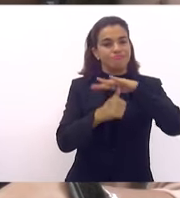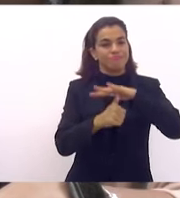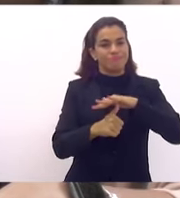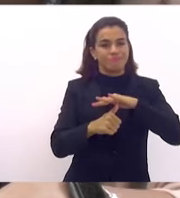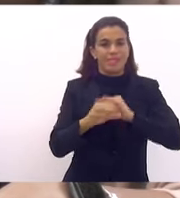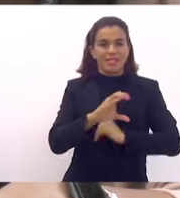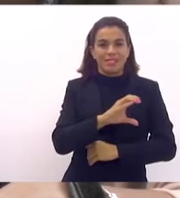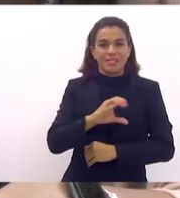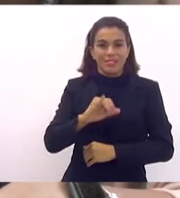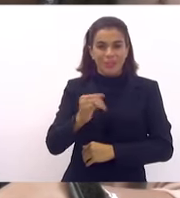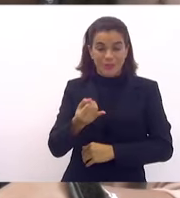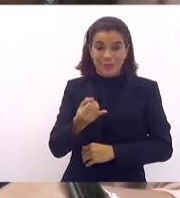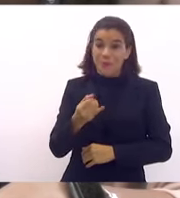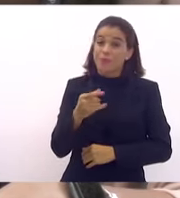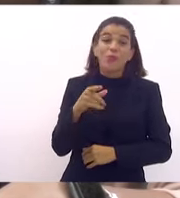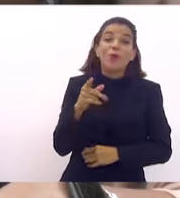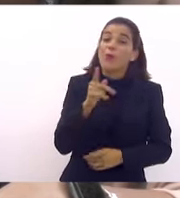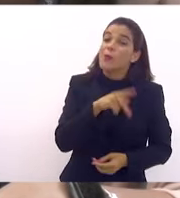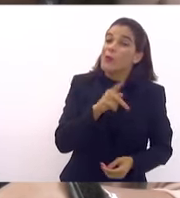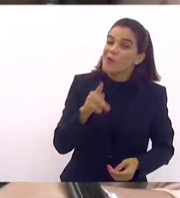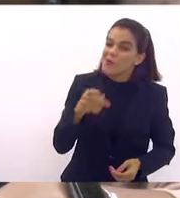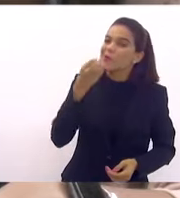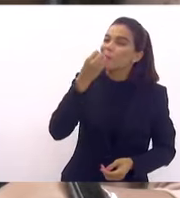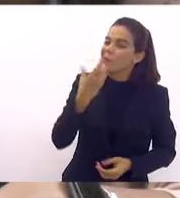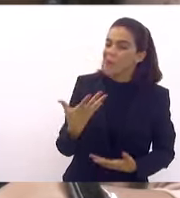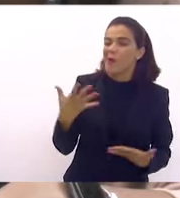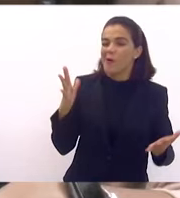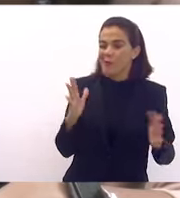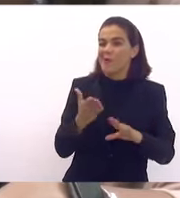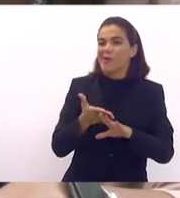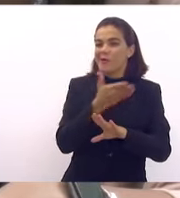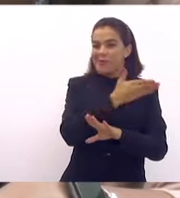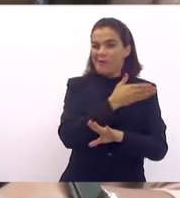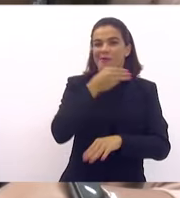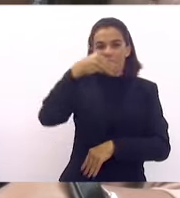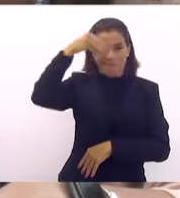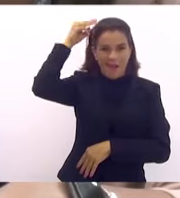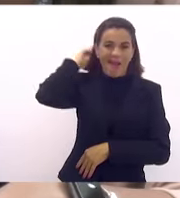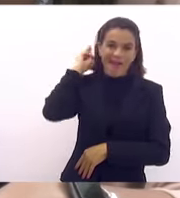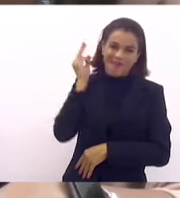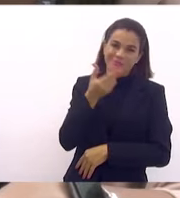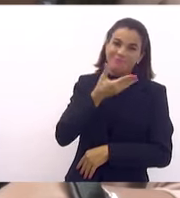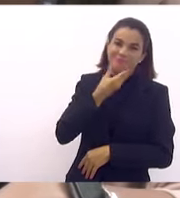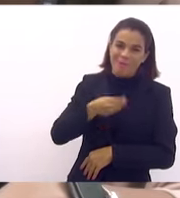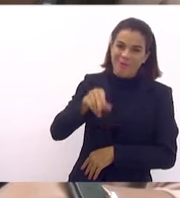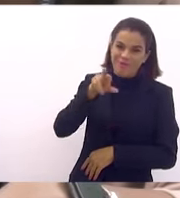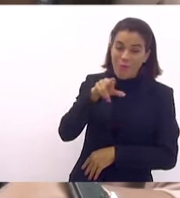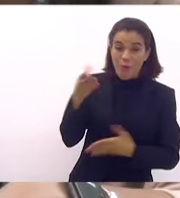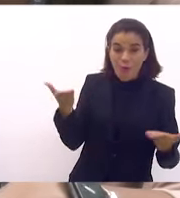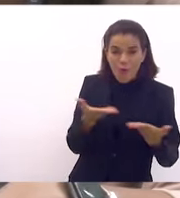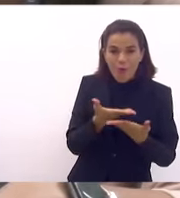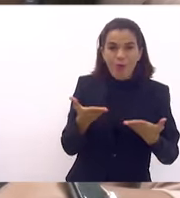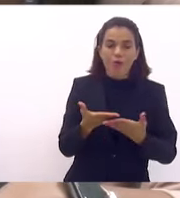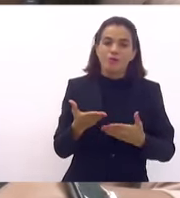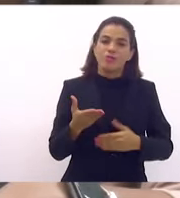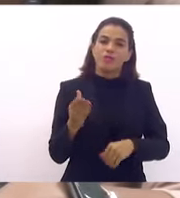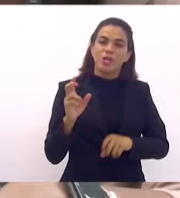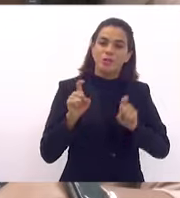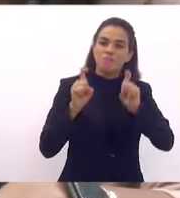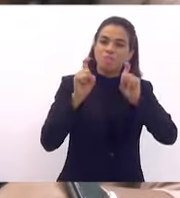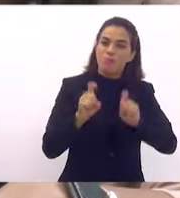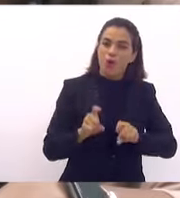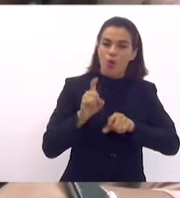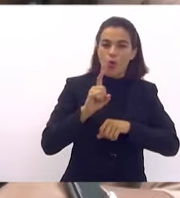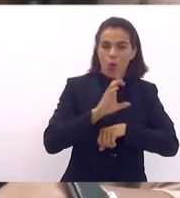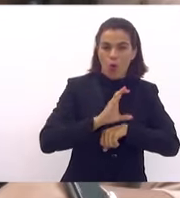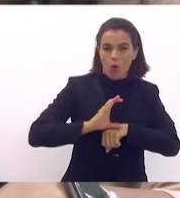onde... O nosso professor foi tivemos bom. Tivemos um bom professor, né? O deputado Márcio Pacheco, hoje conselheiro. E eu posso dizer